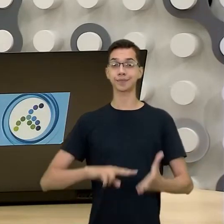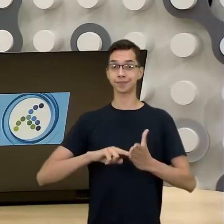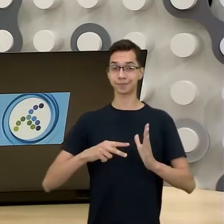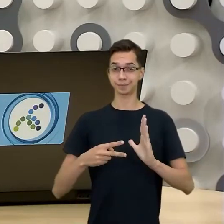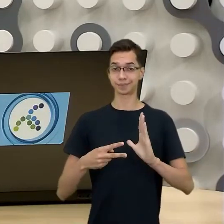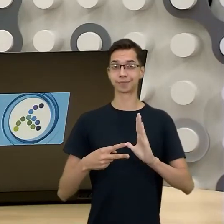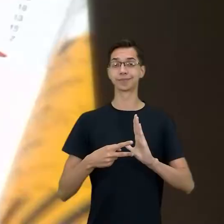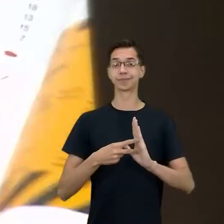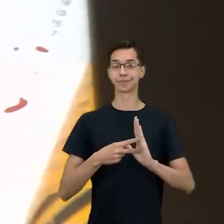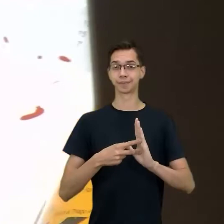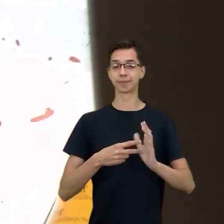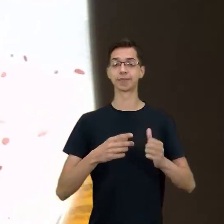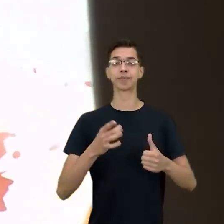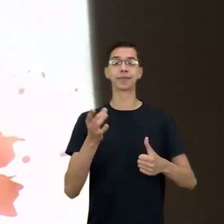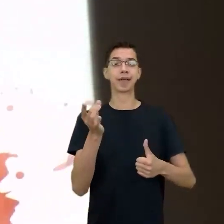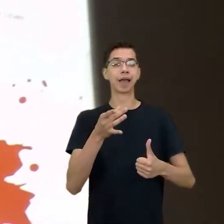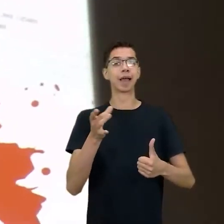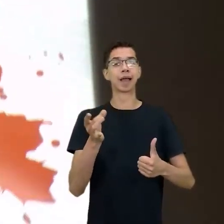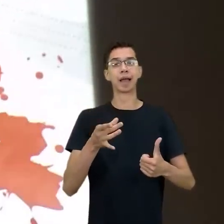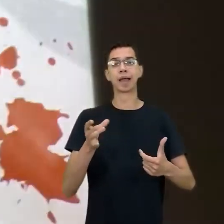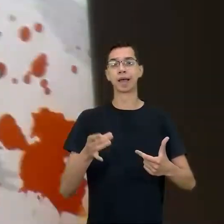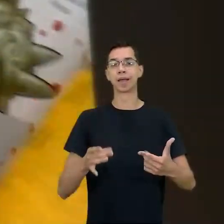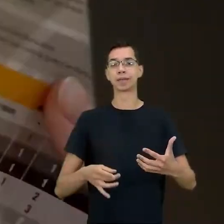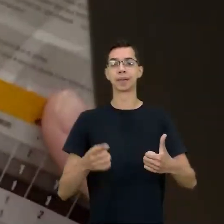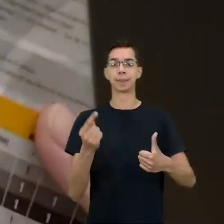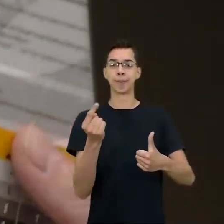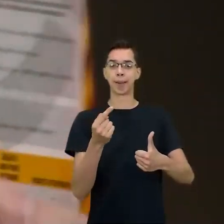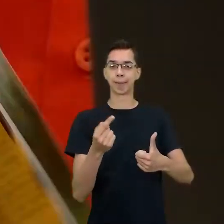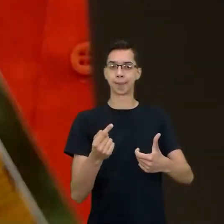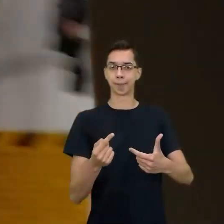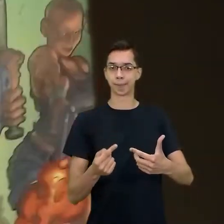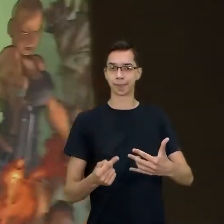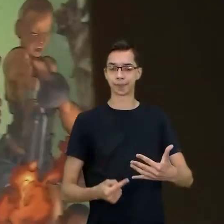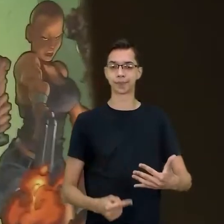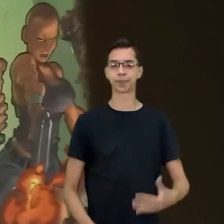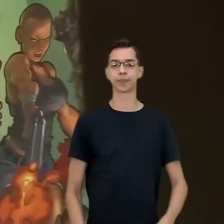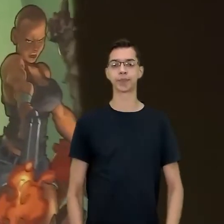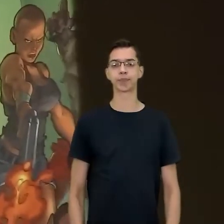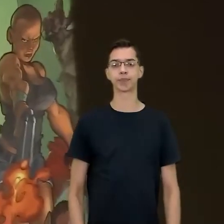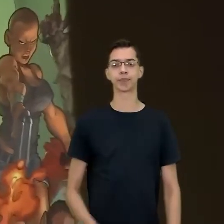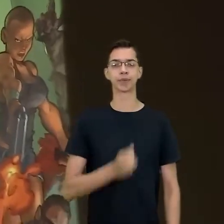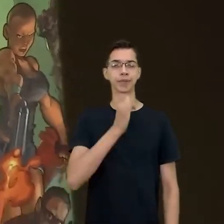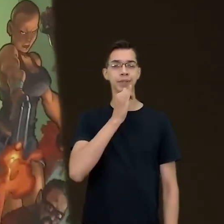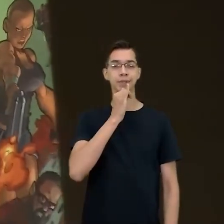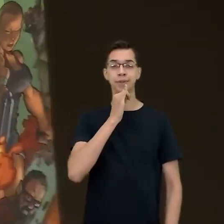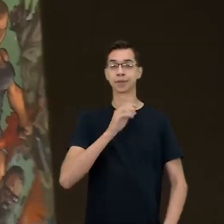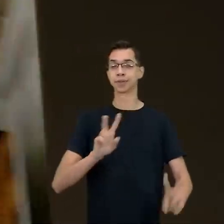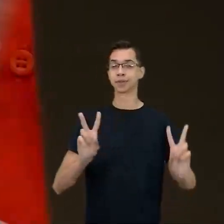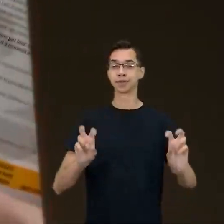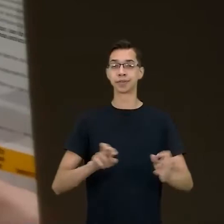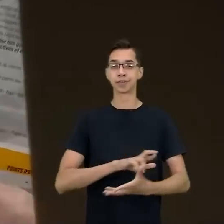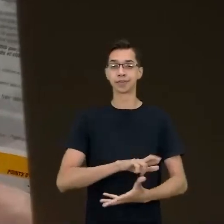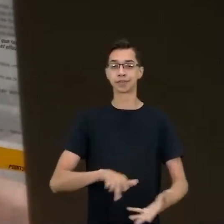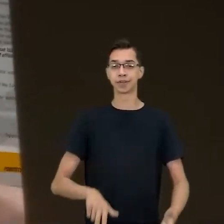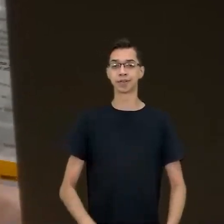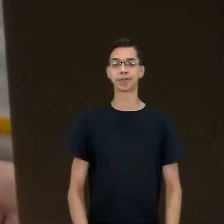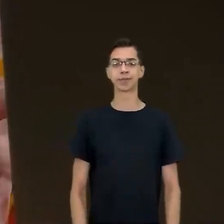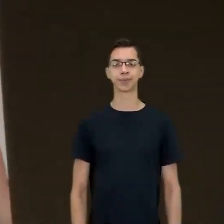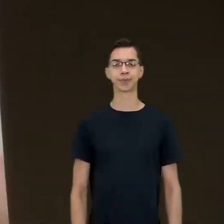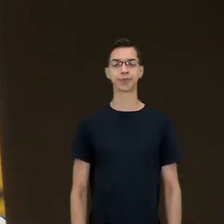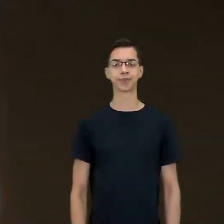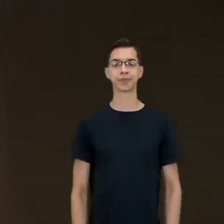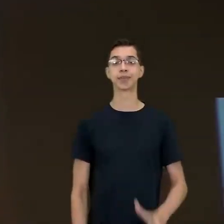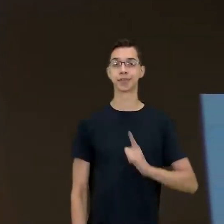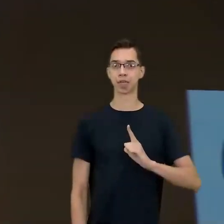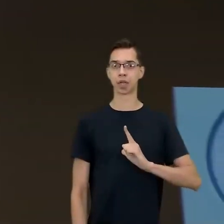é arma, o que é um hit, o que é um hit, o que é um critical hit, né? Esse aqui é o Zombicide, né? Que está no